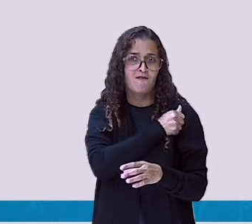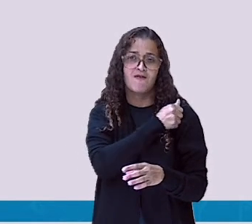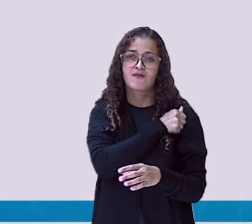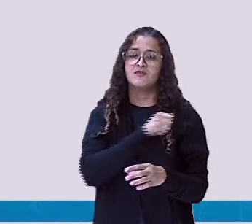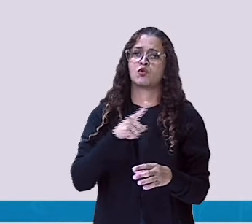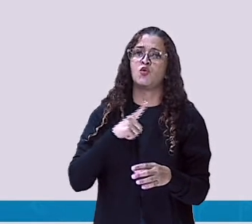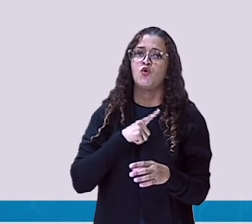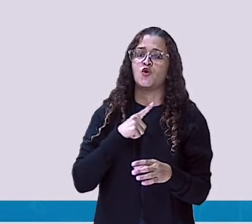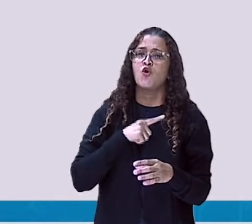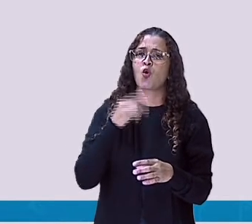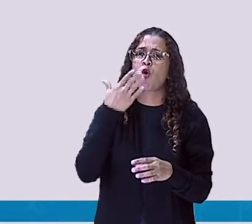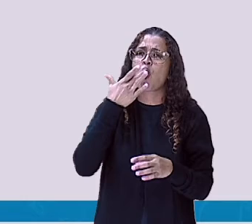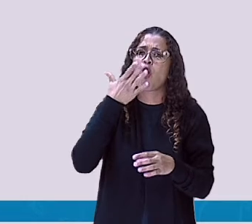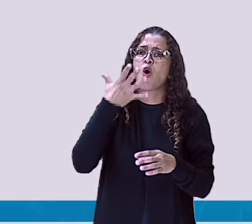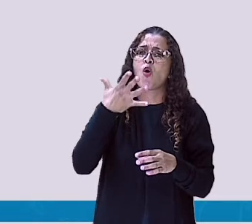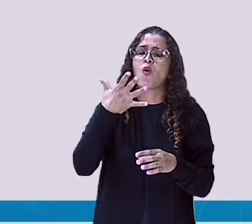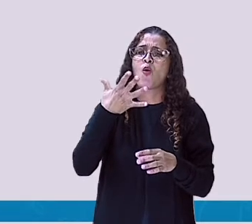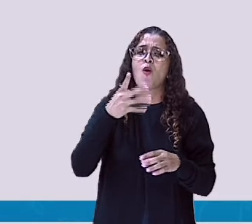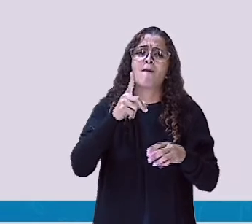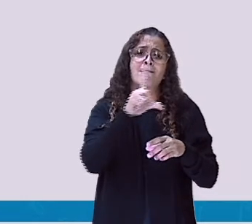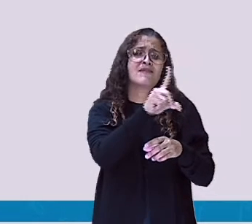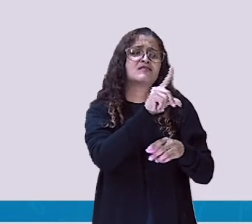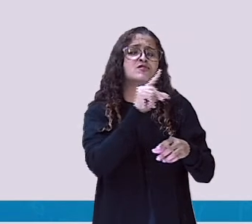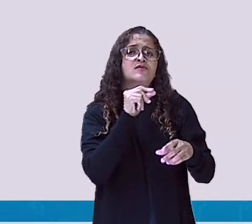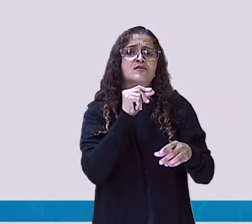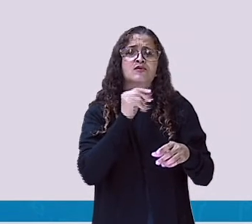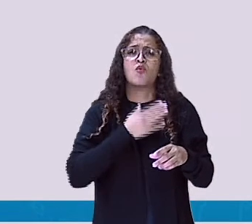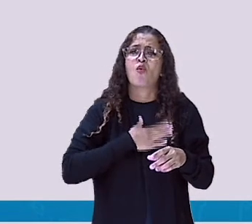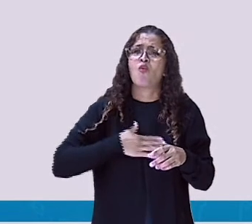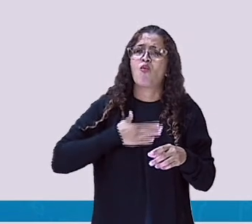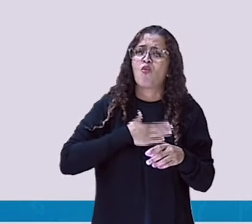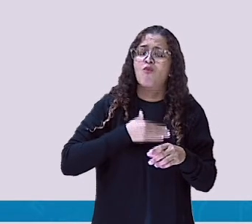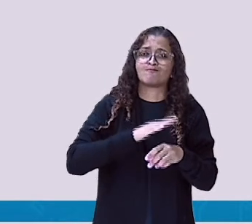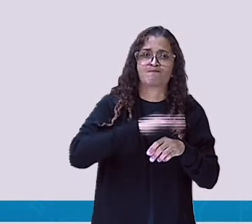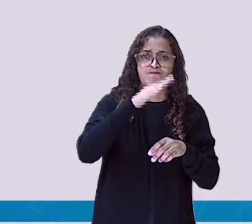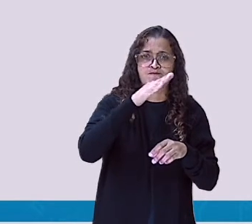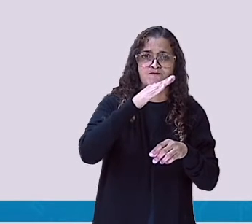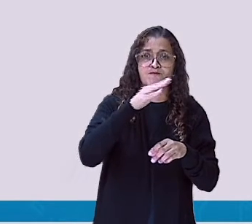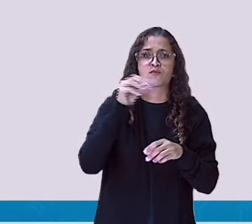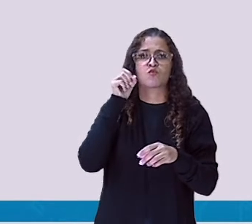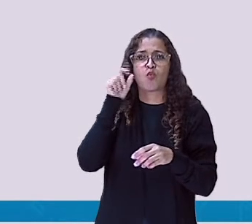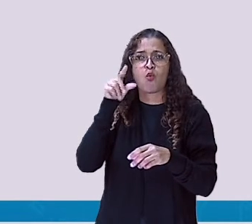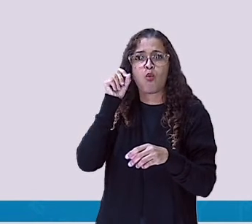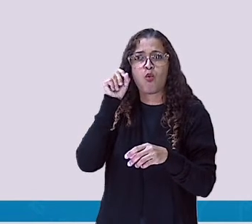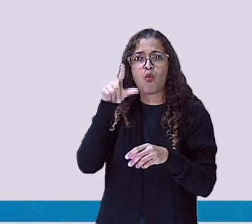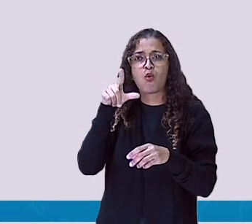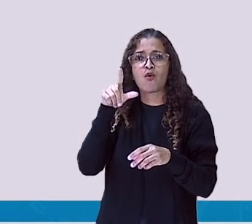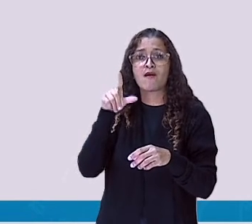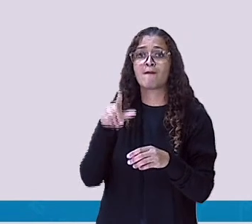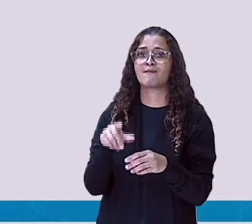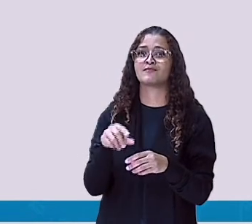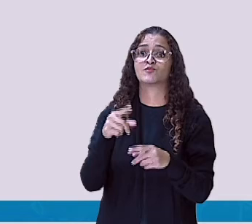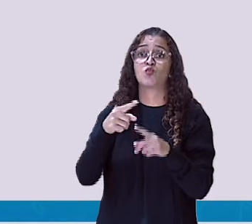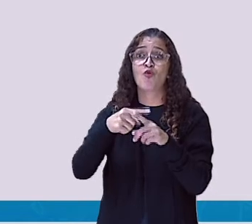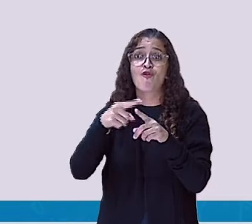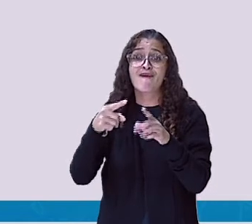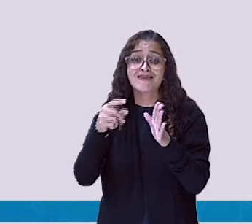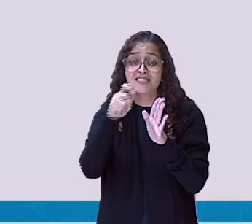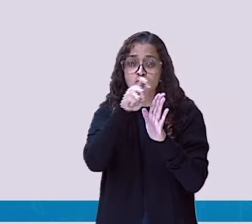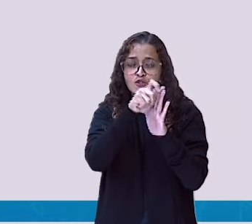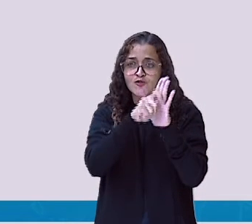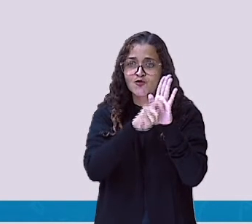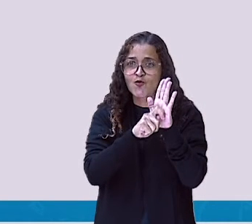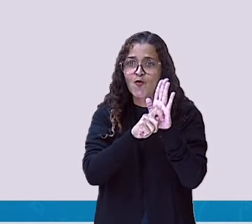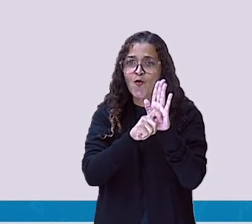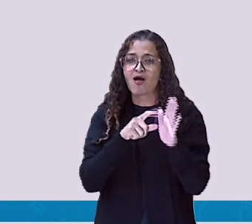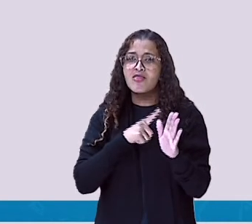preferência? Só de olhar ali, você percebe que é o azul. Por quê? Porque é o único número que possui 2 algarismos.